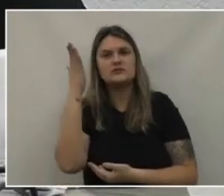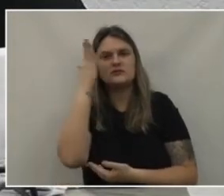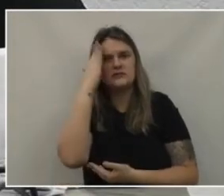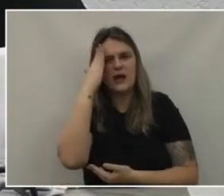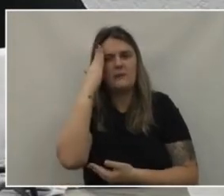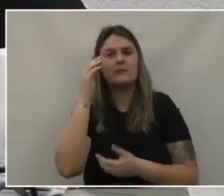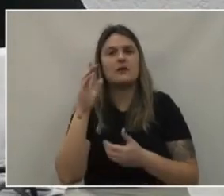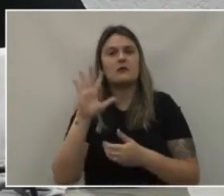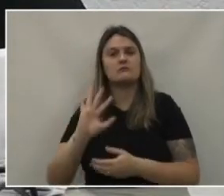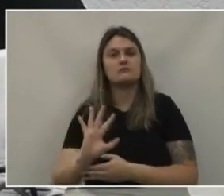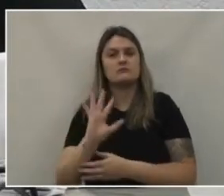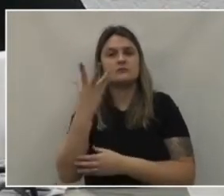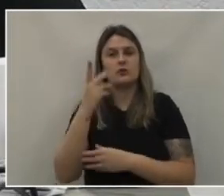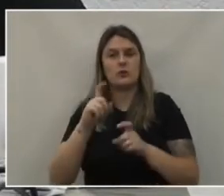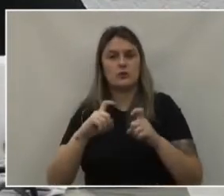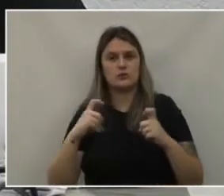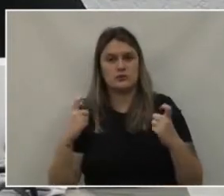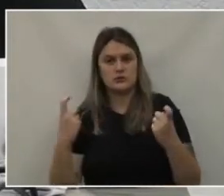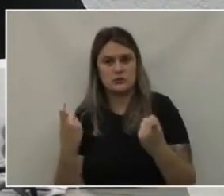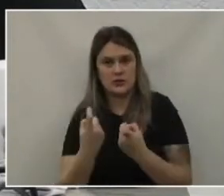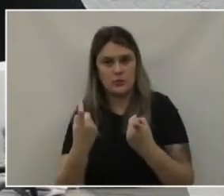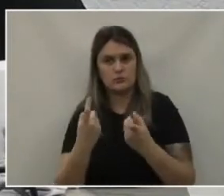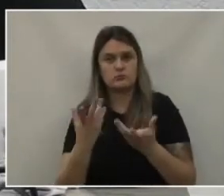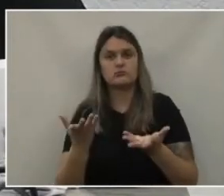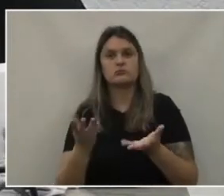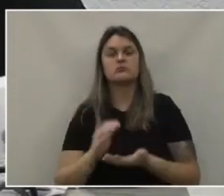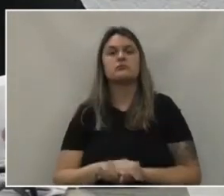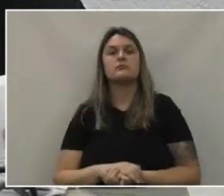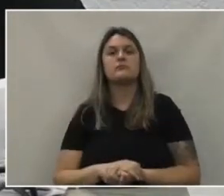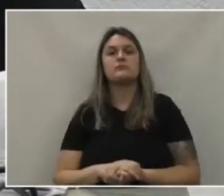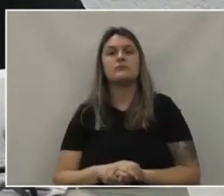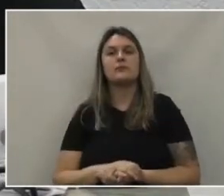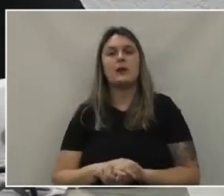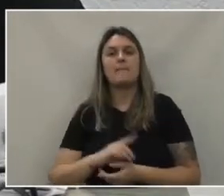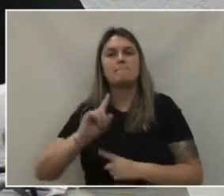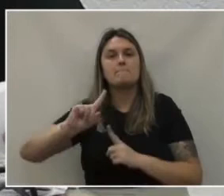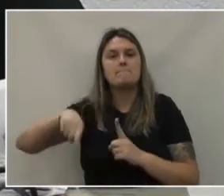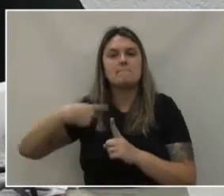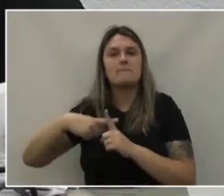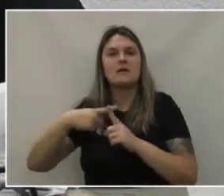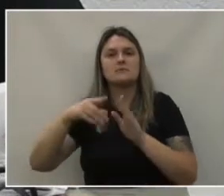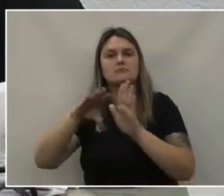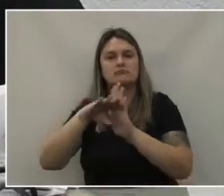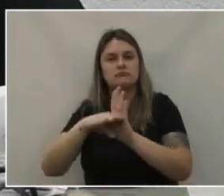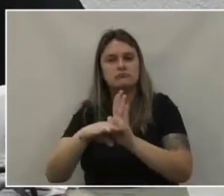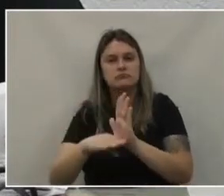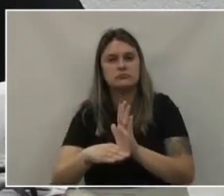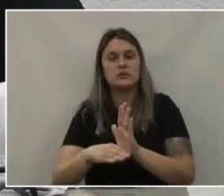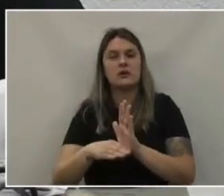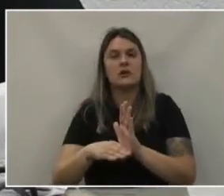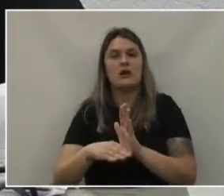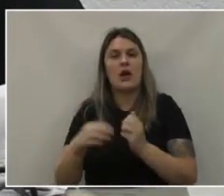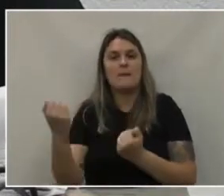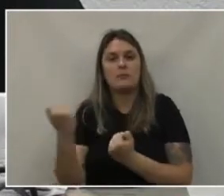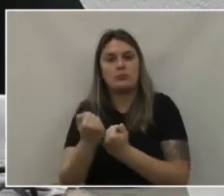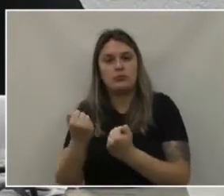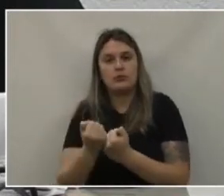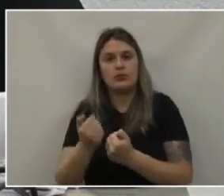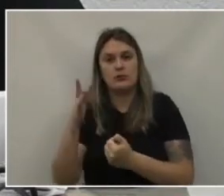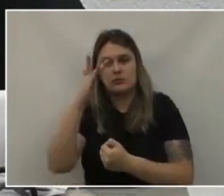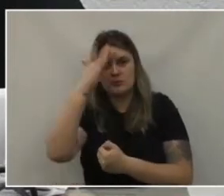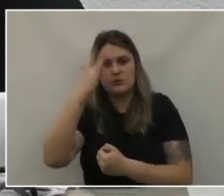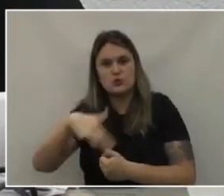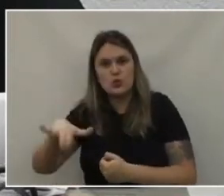houve uma reunião com o prefeito, onde mais ações em benefício do autismo aqui em União da Vitória será